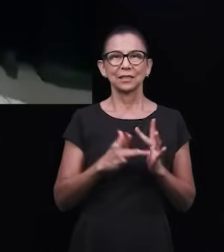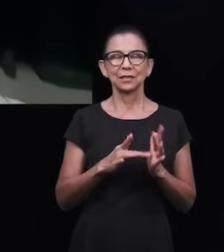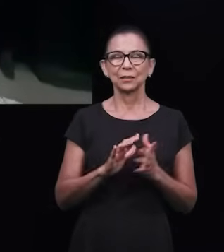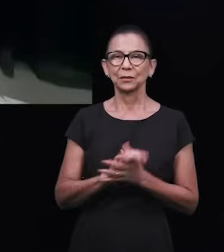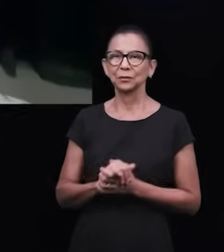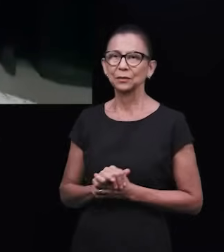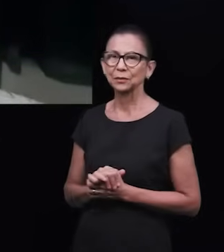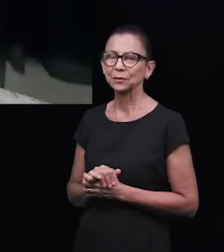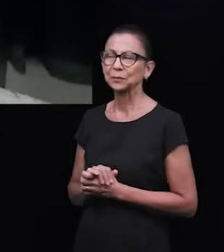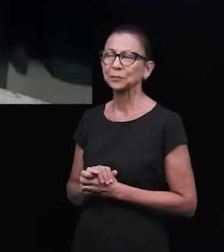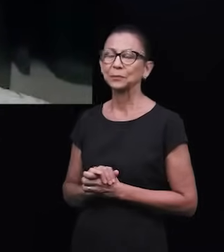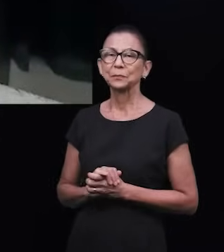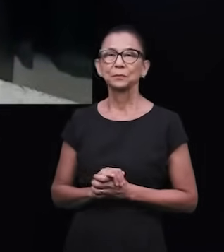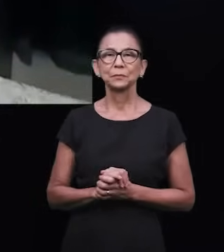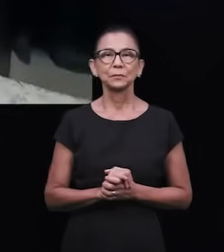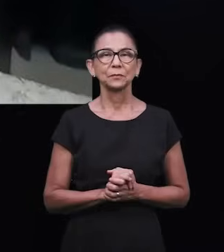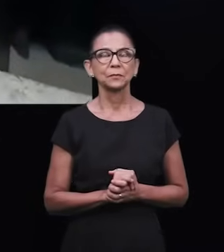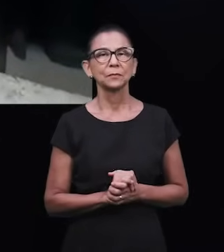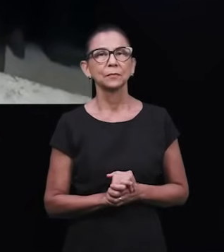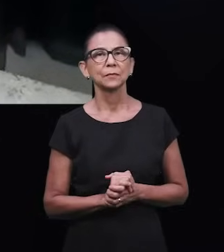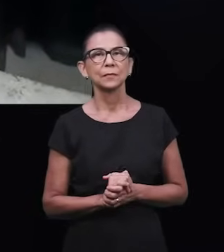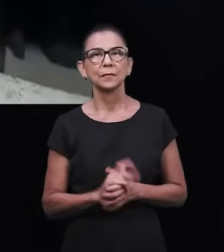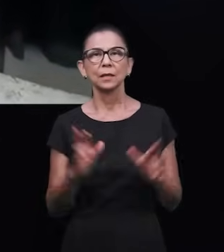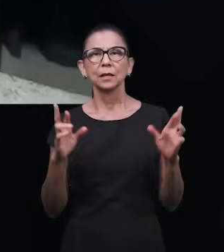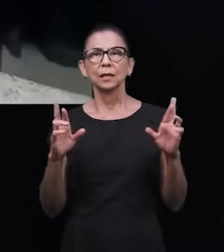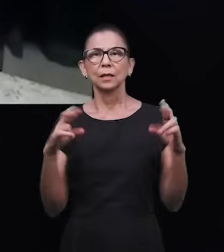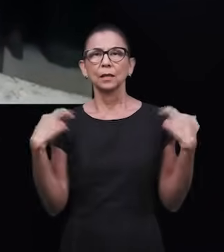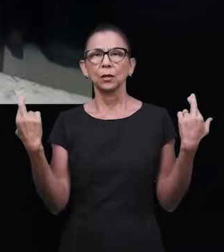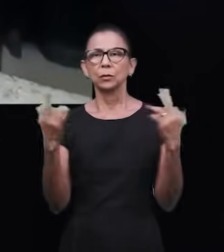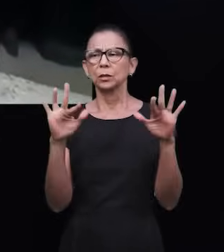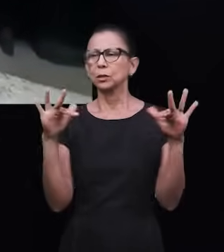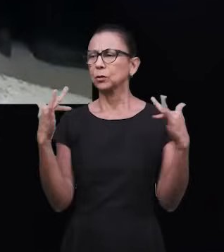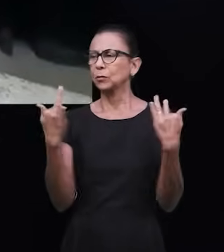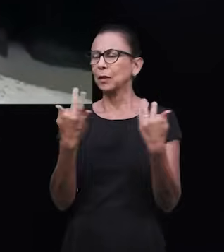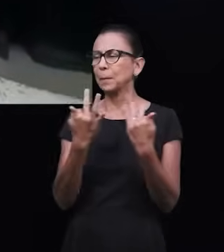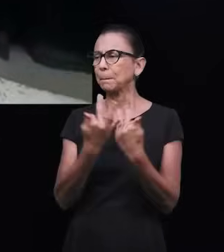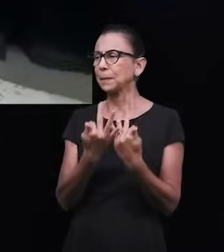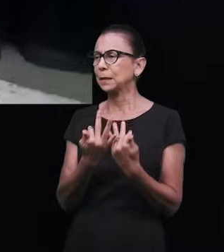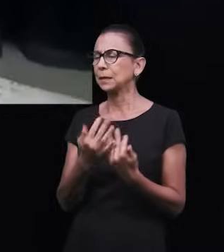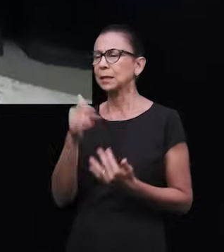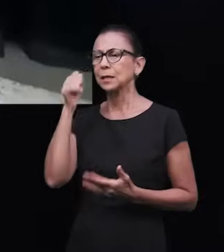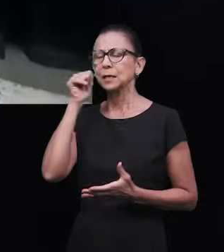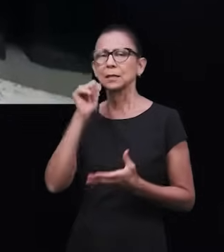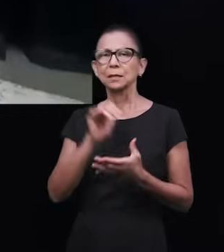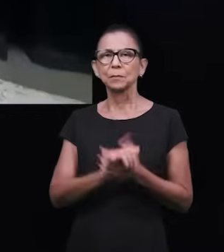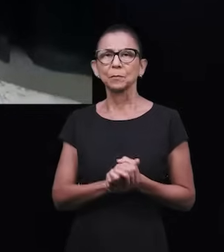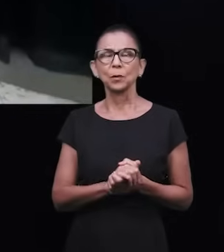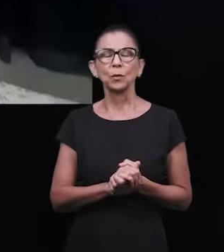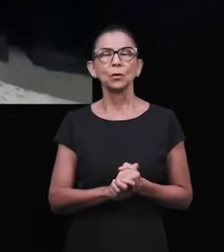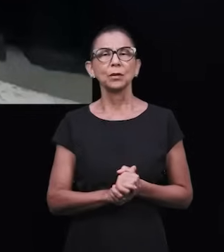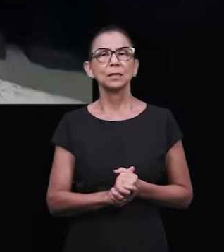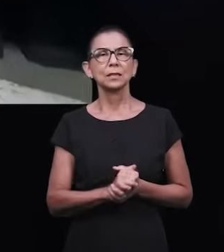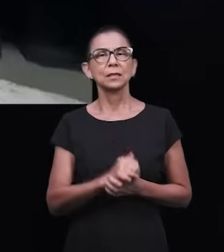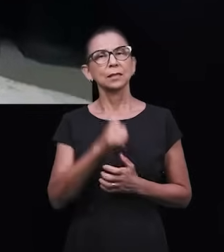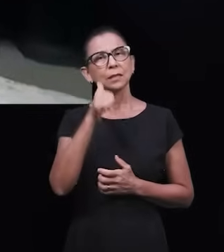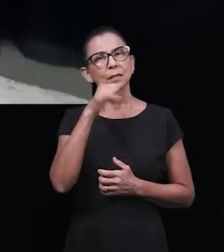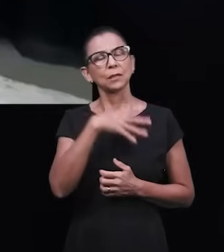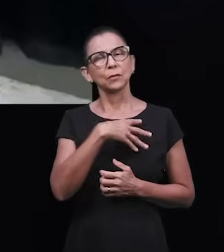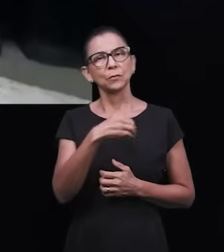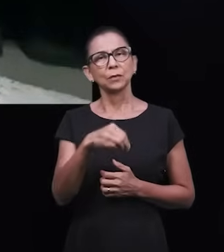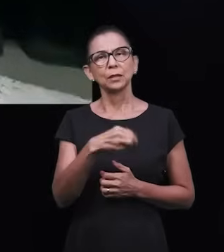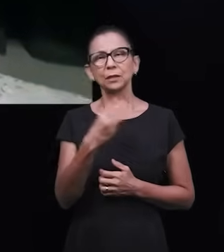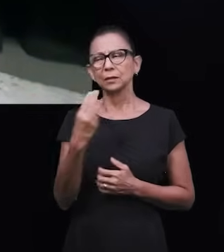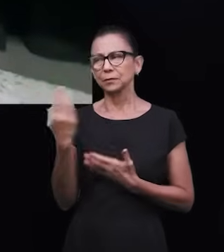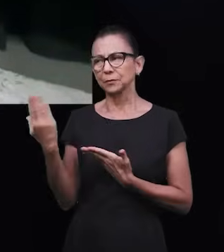chamo Carlos Henrique Cardoso. Estou reunido aqui com minha família, minha esposa Socorro, minha filha Ana Larissa, meus filhos Daniel e